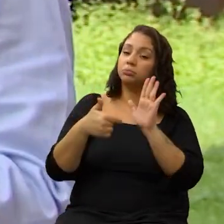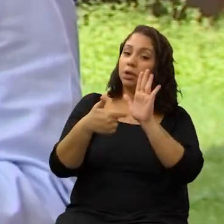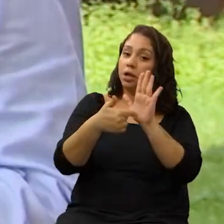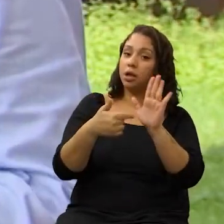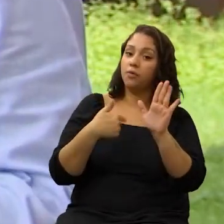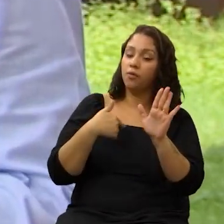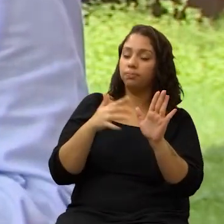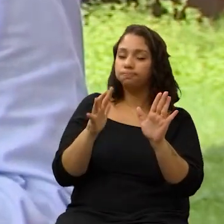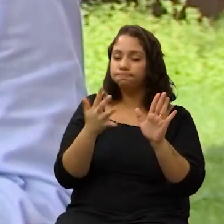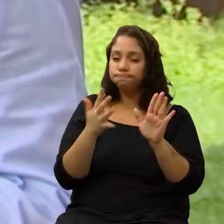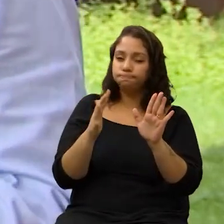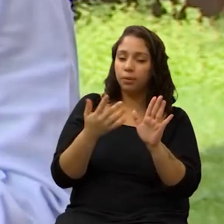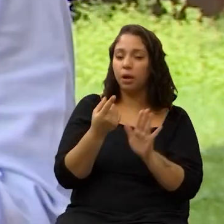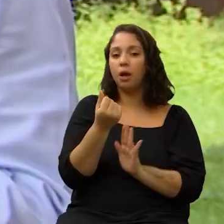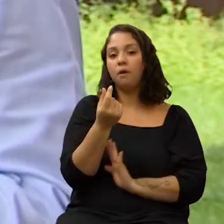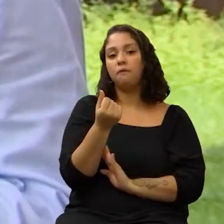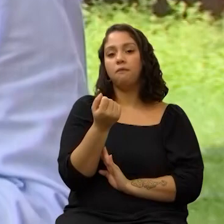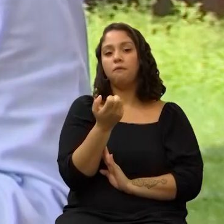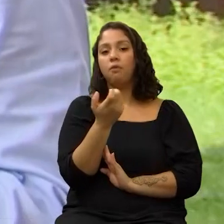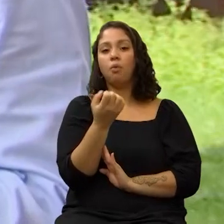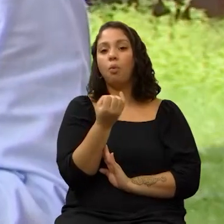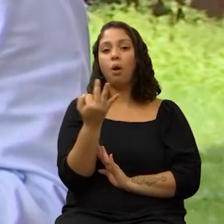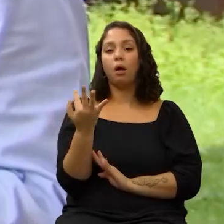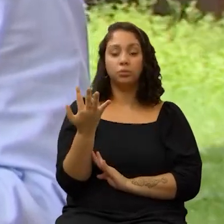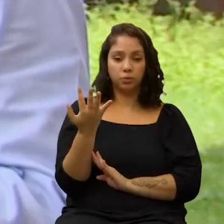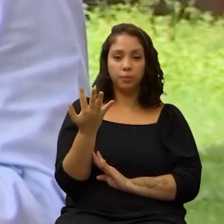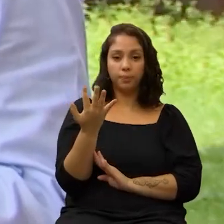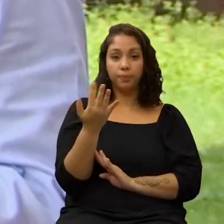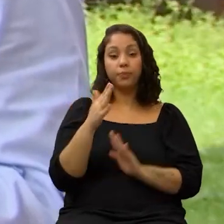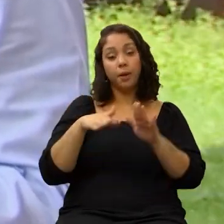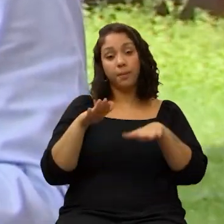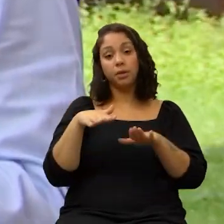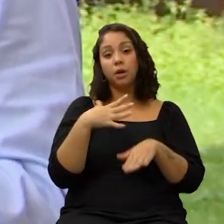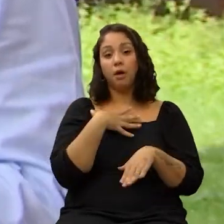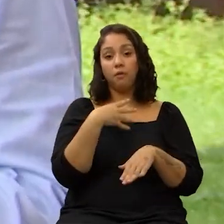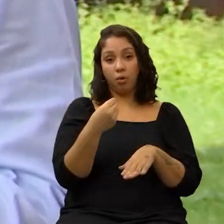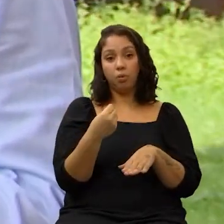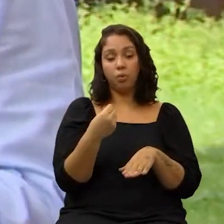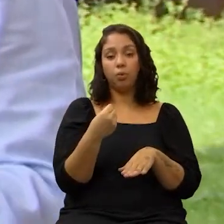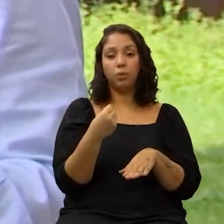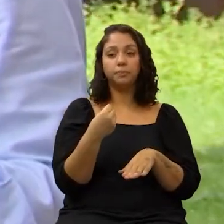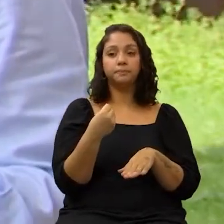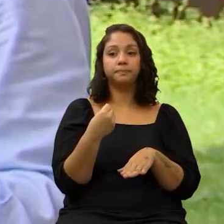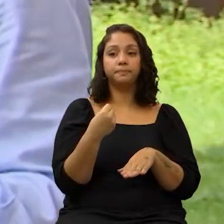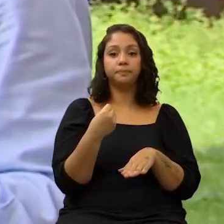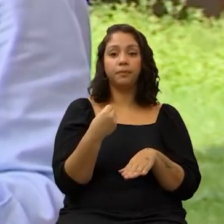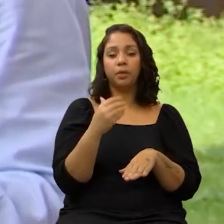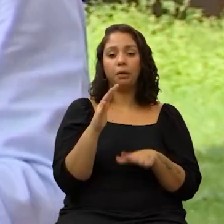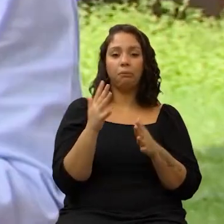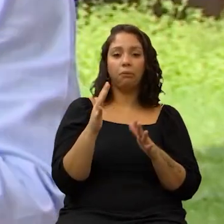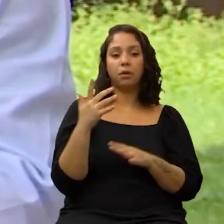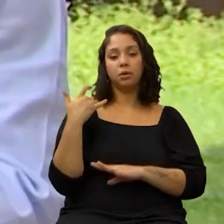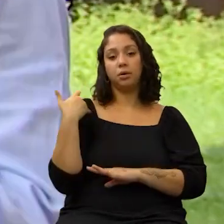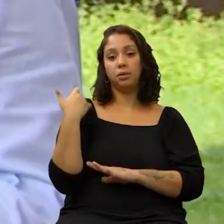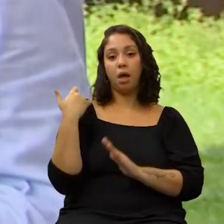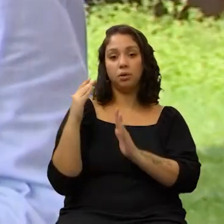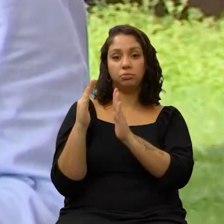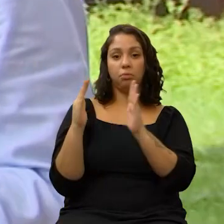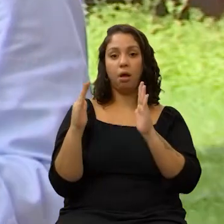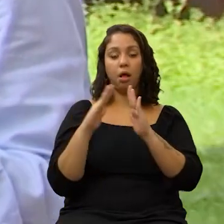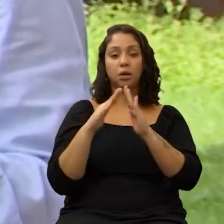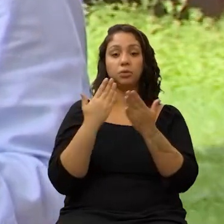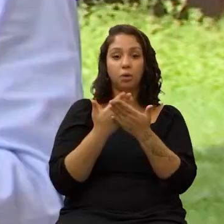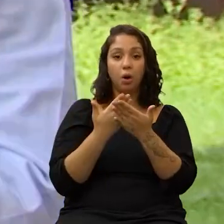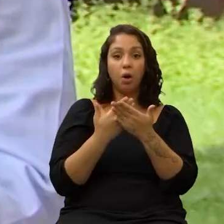final vai ter uma dedução, né, no valor. Normalmente os filhos, que estão em idade